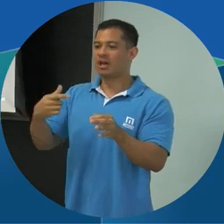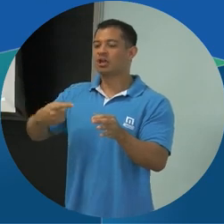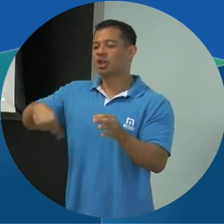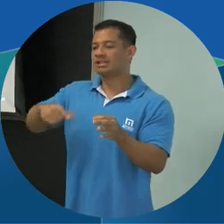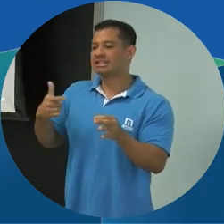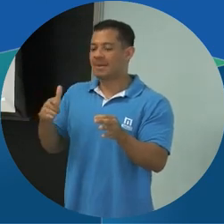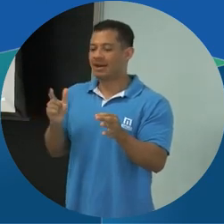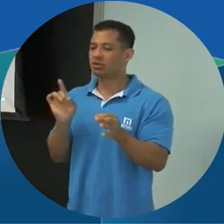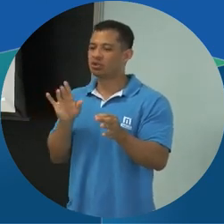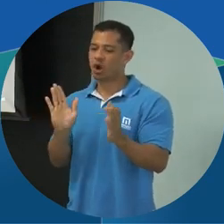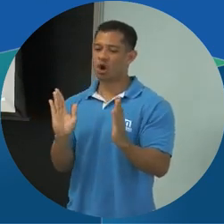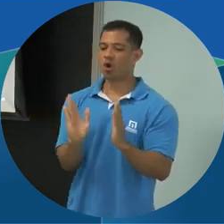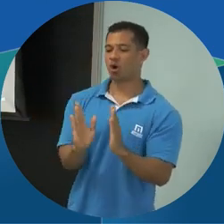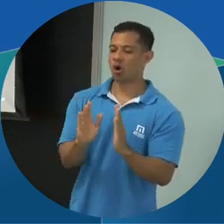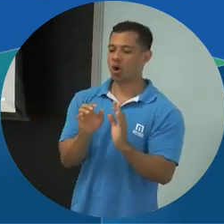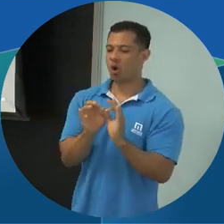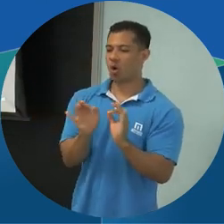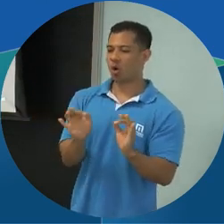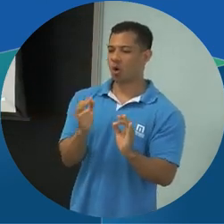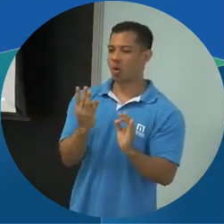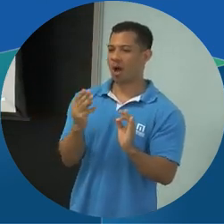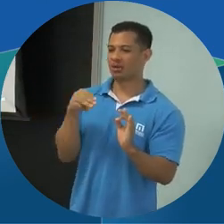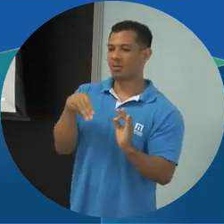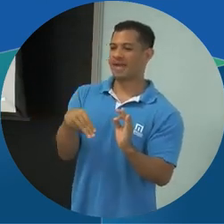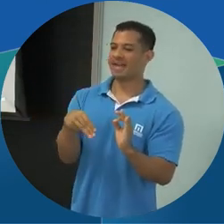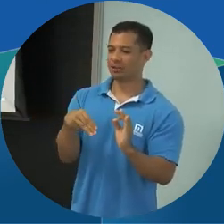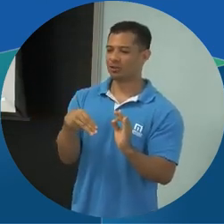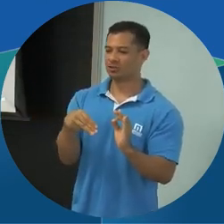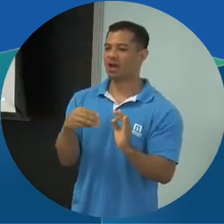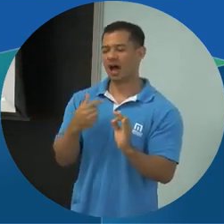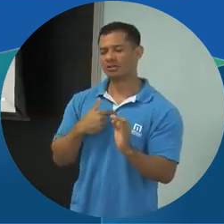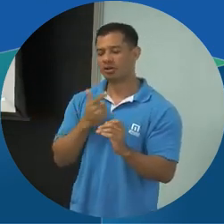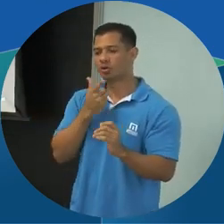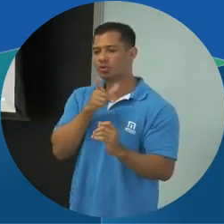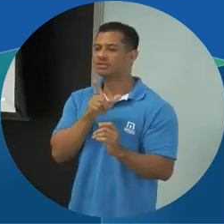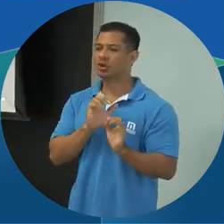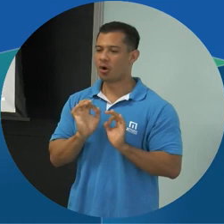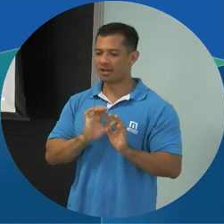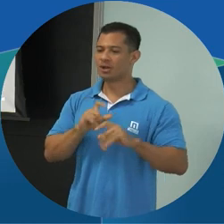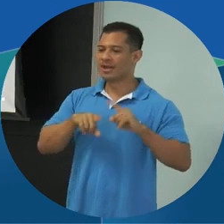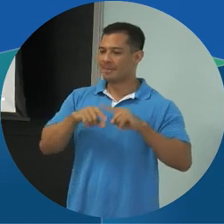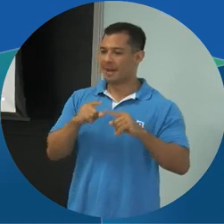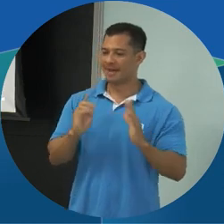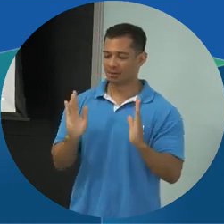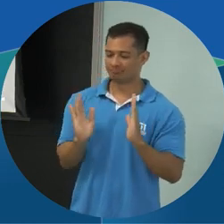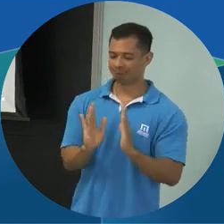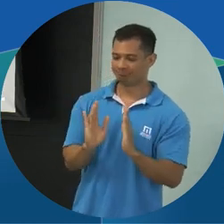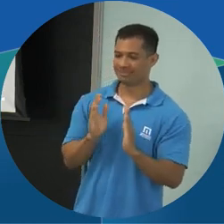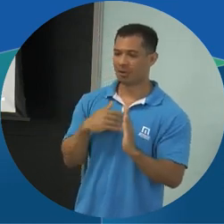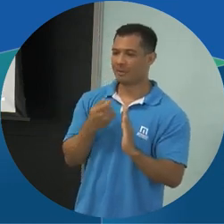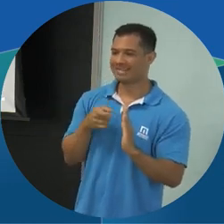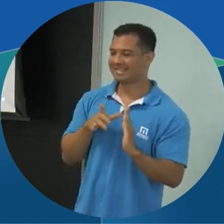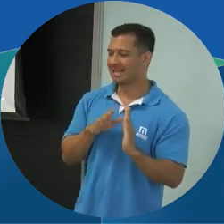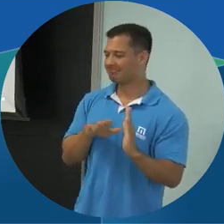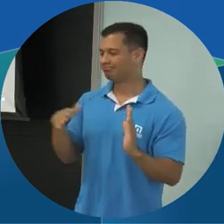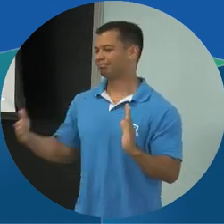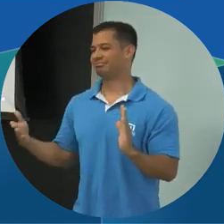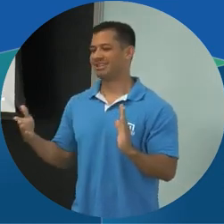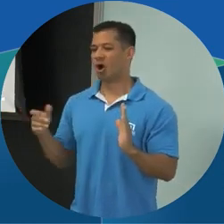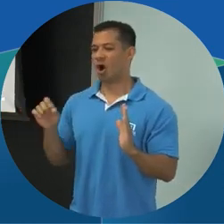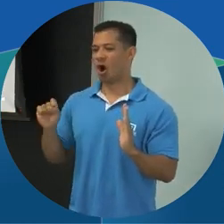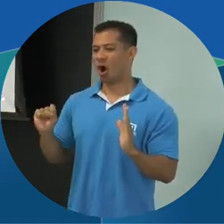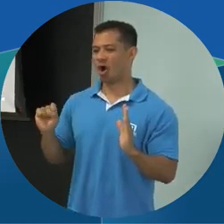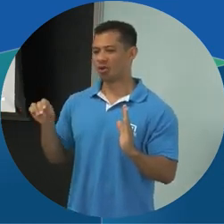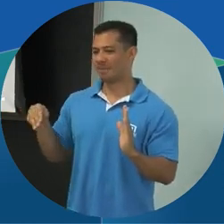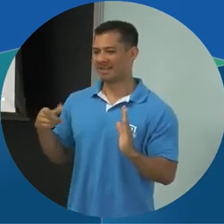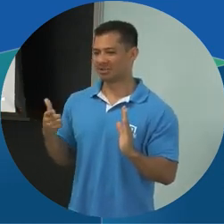metros. Ou seja, nós modulamos o equipamento para trabalhar exatamente nesses 4 metros, sem ter a necessidade de interromper parcialmente